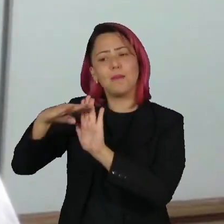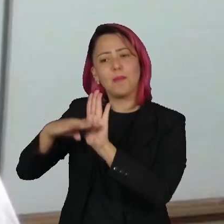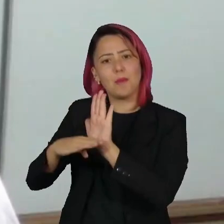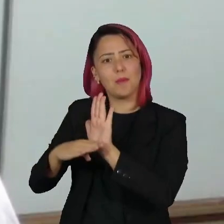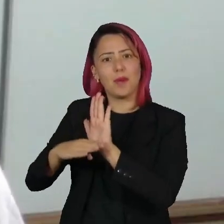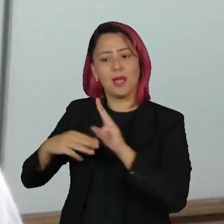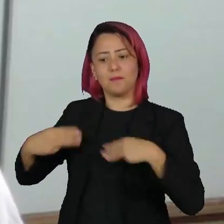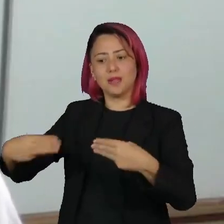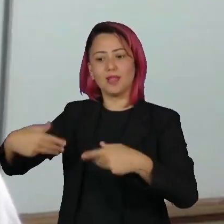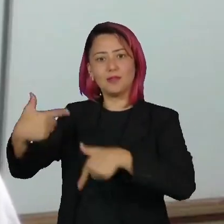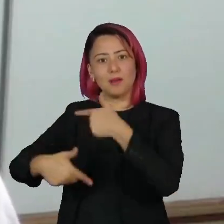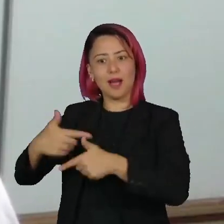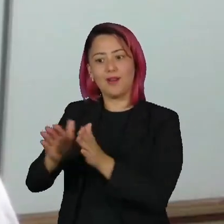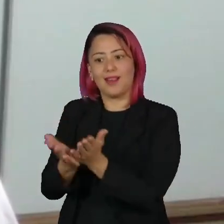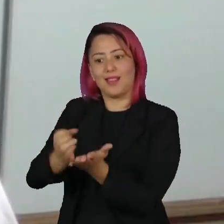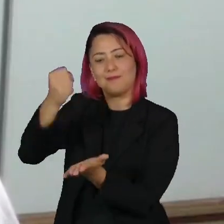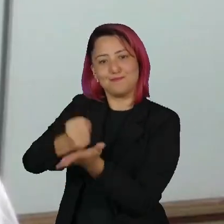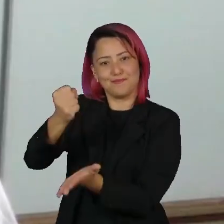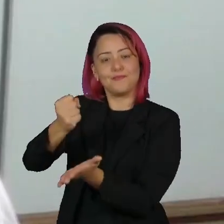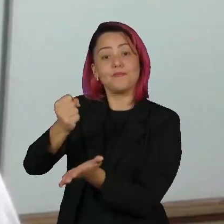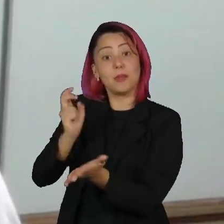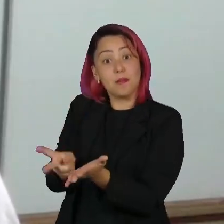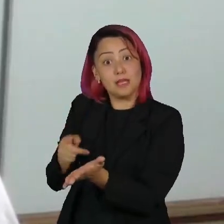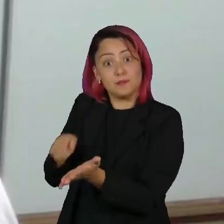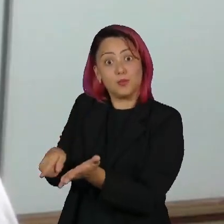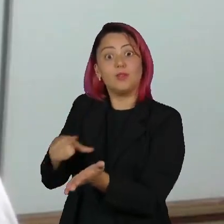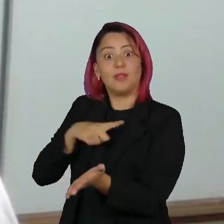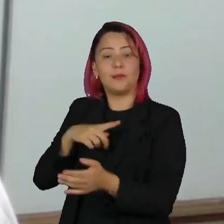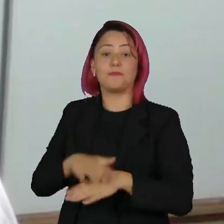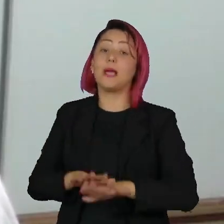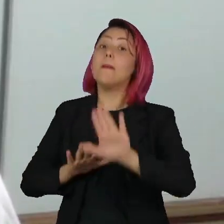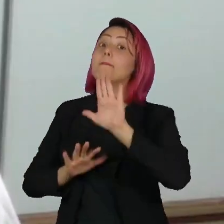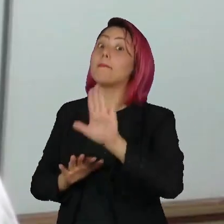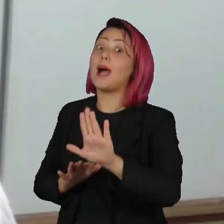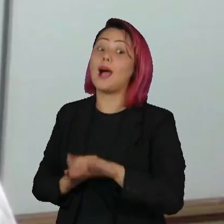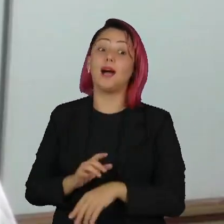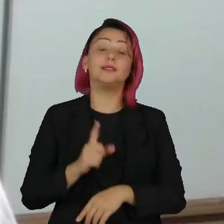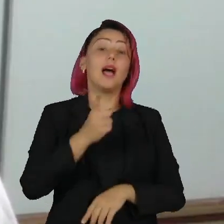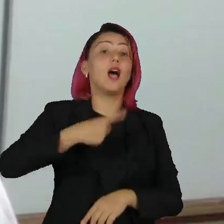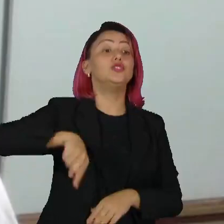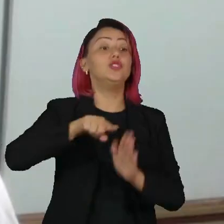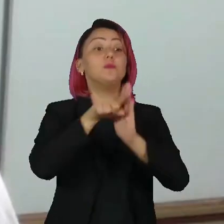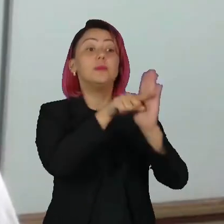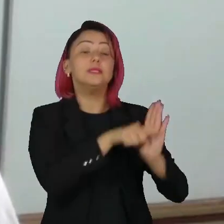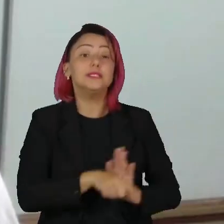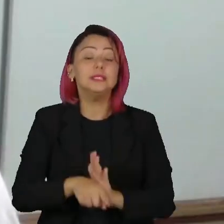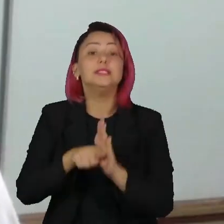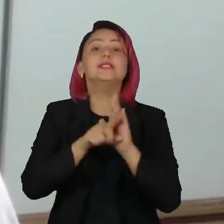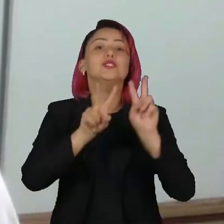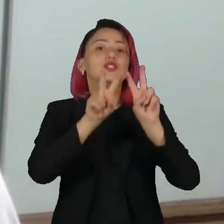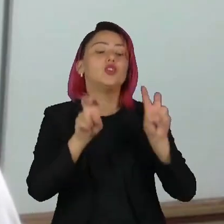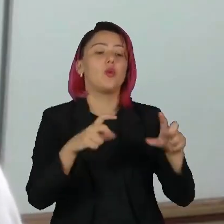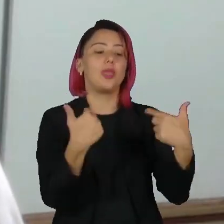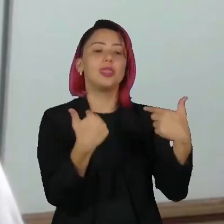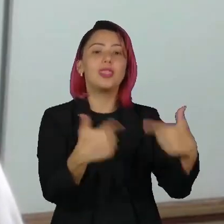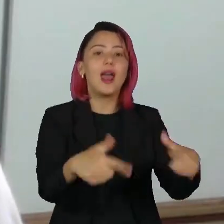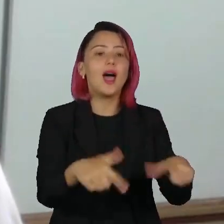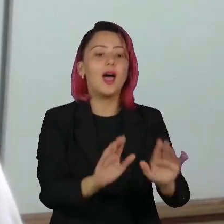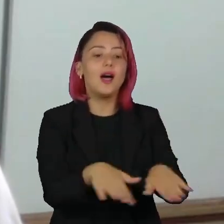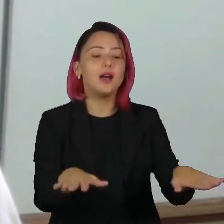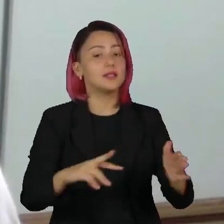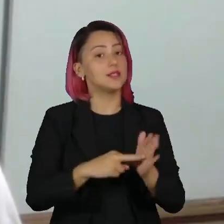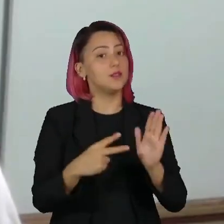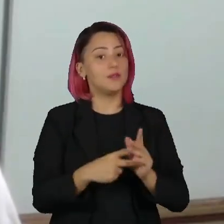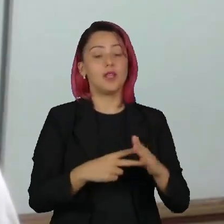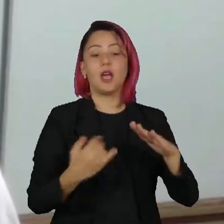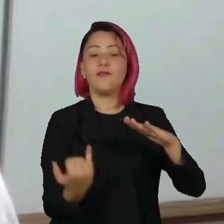reconhecidos, né? No caso dos dados da pesquisa, a gente vê um grande número de jovens na informalidade. E a